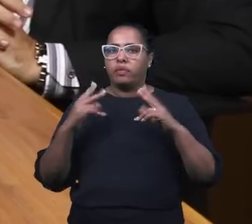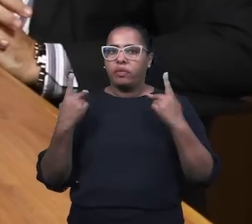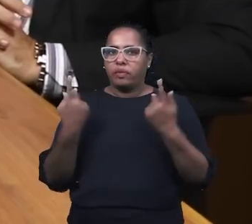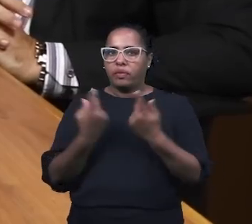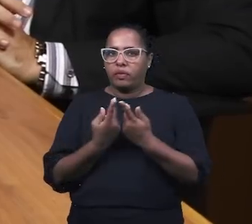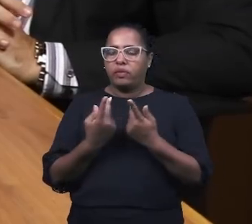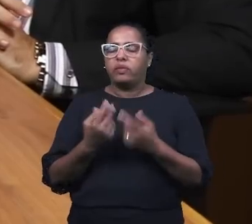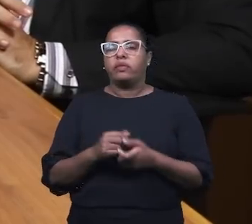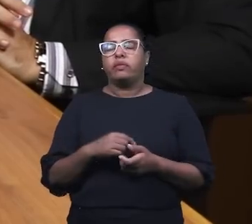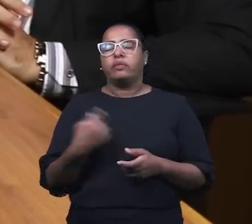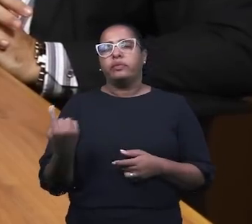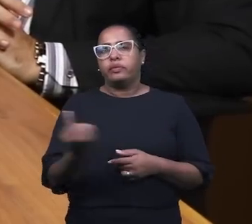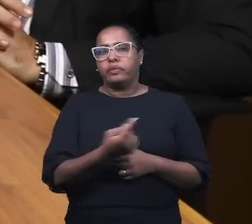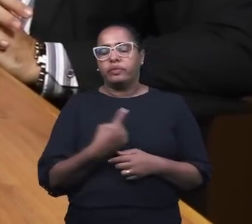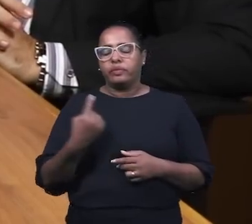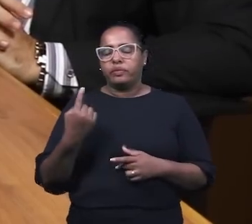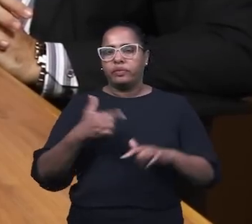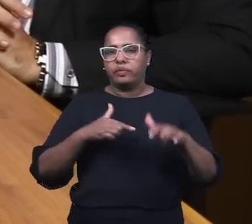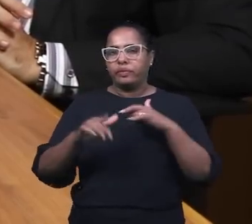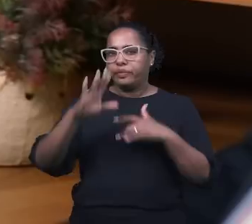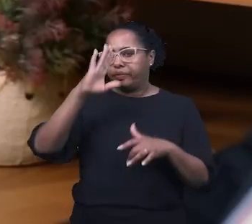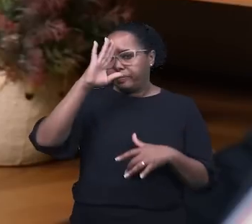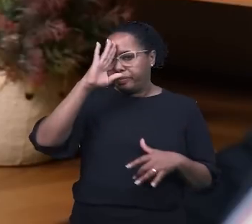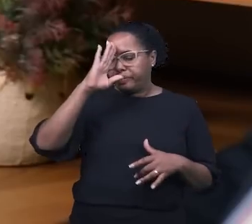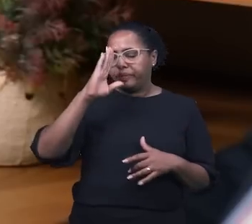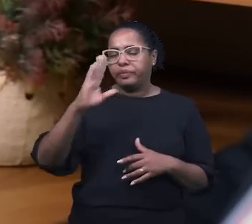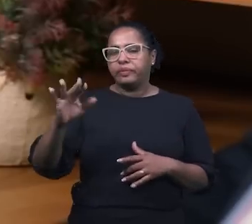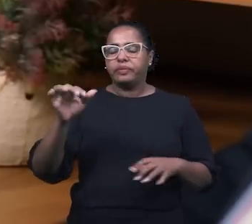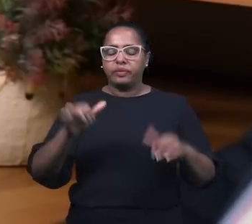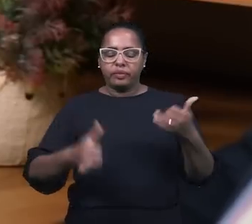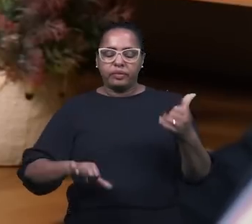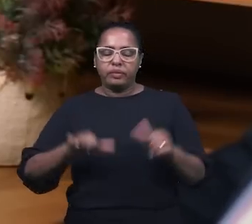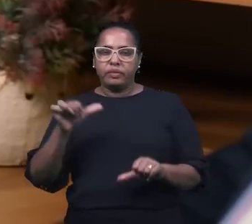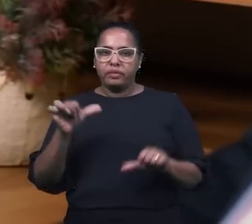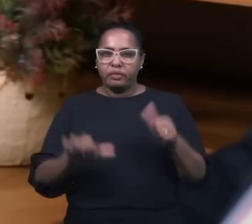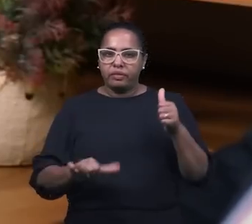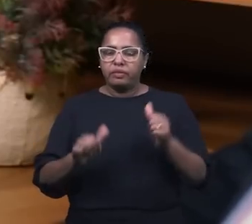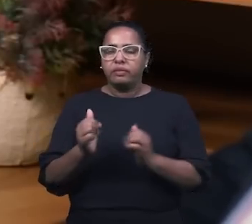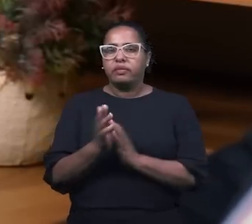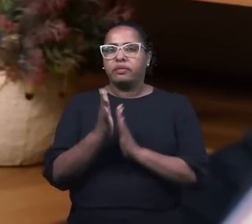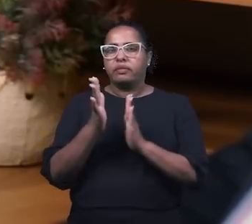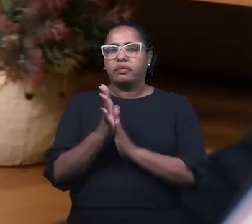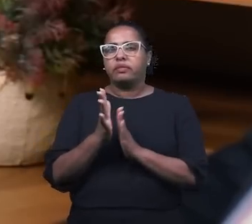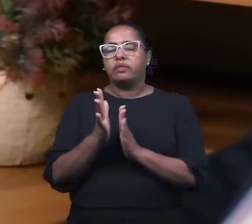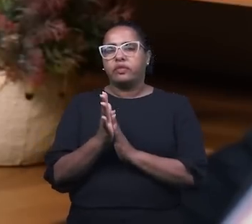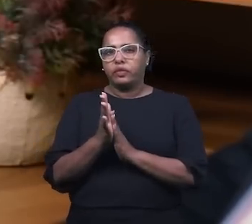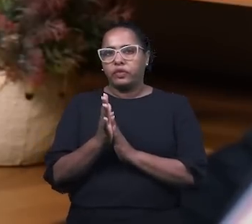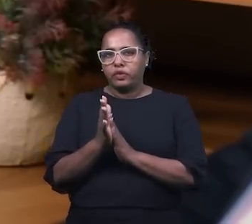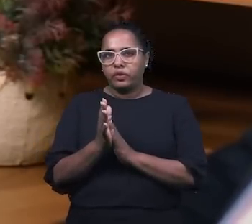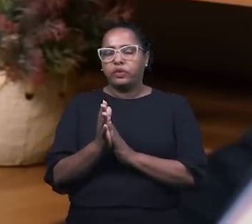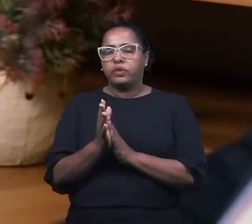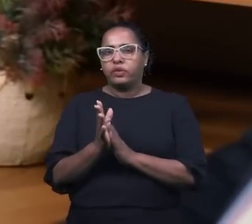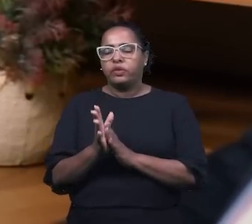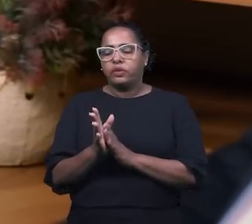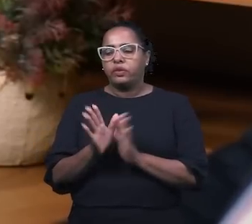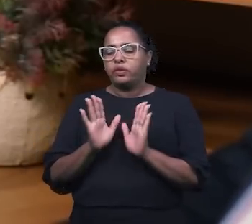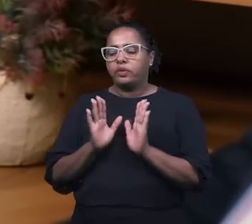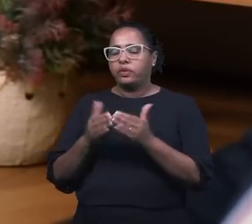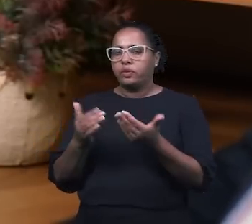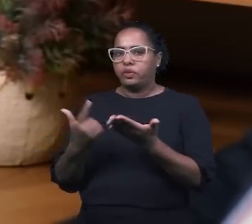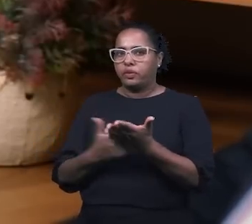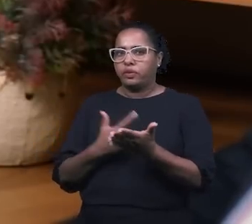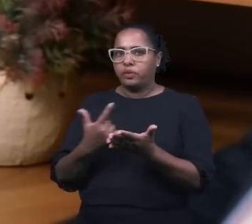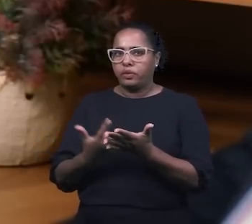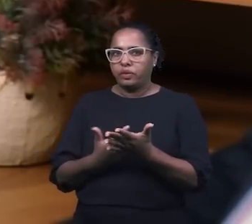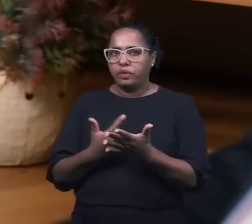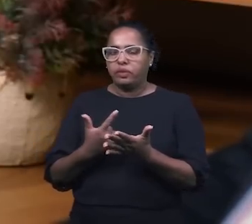Então, nosso trabalho ali, principalmente, é avaliar, né, os louvores, indicar os hinos para a coletânea,